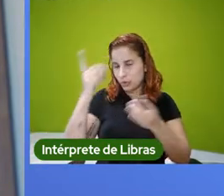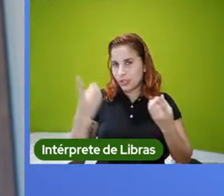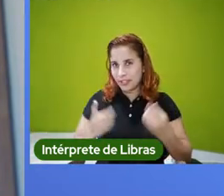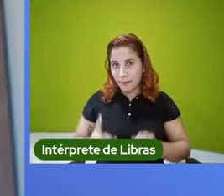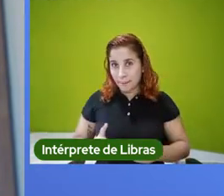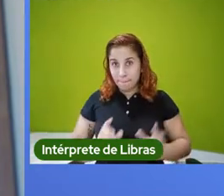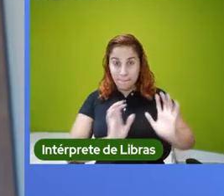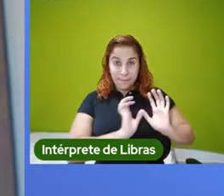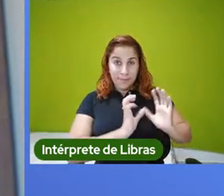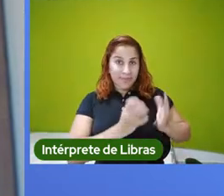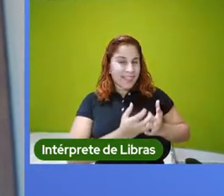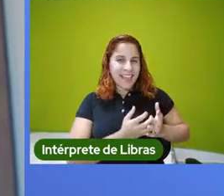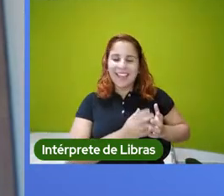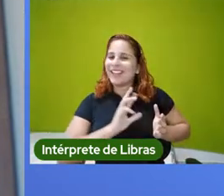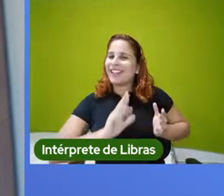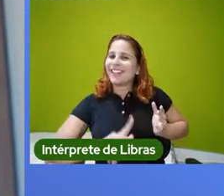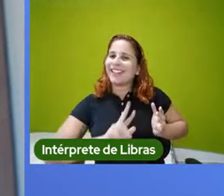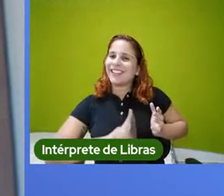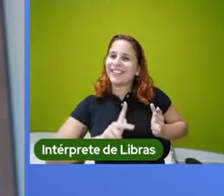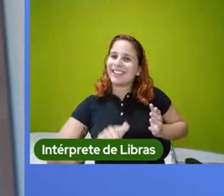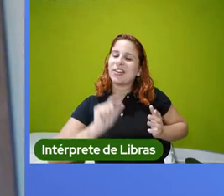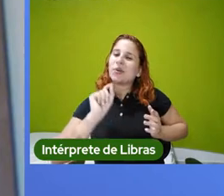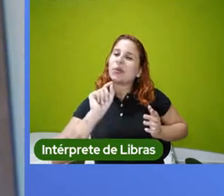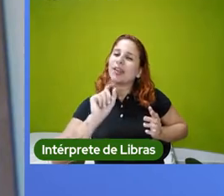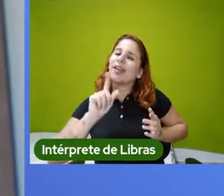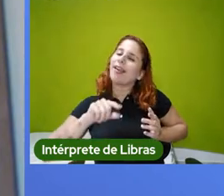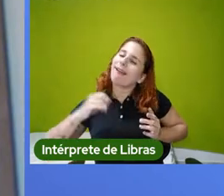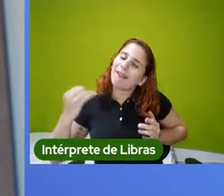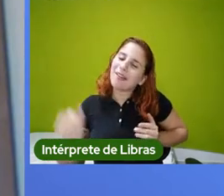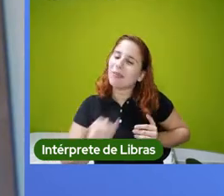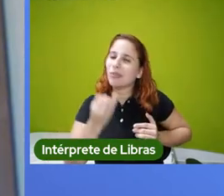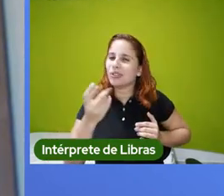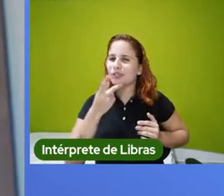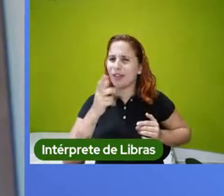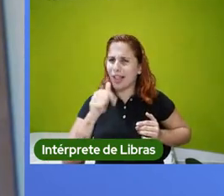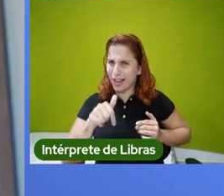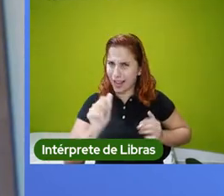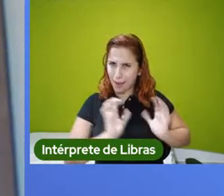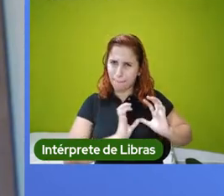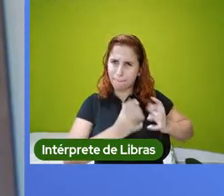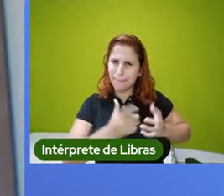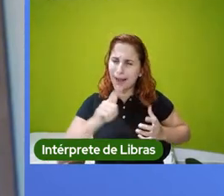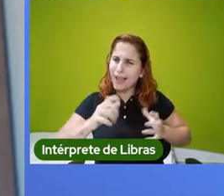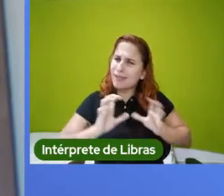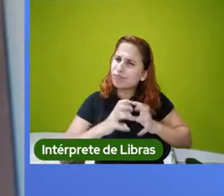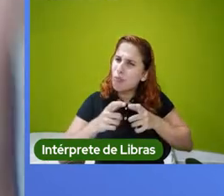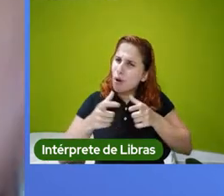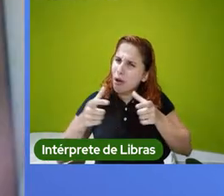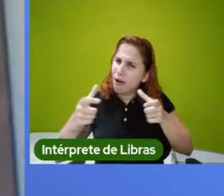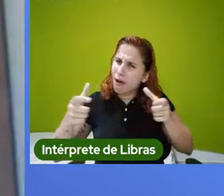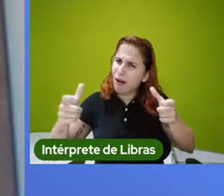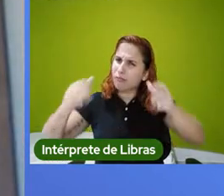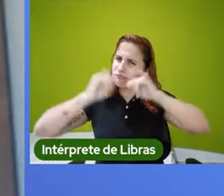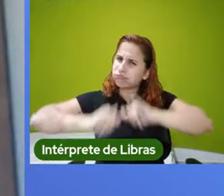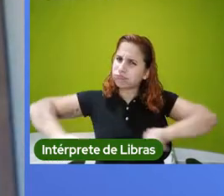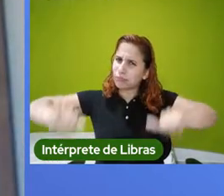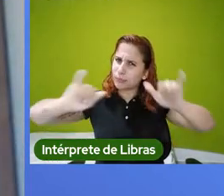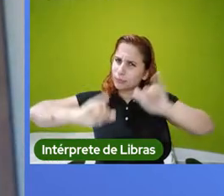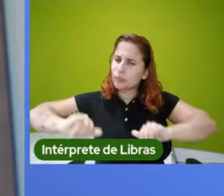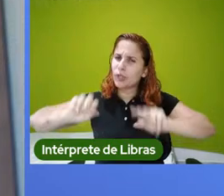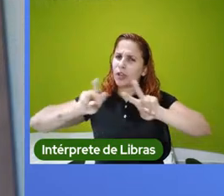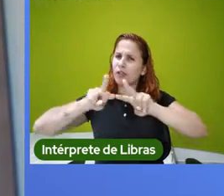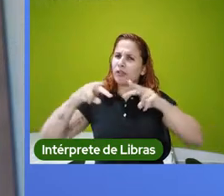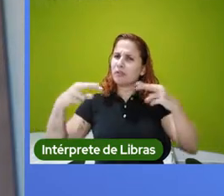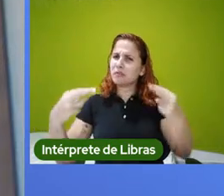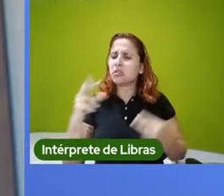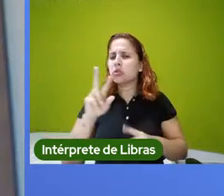à toa que esse é um tema cada vez mais crescente, né, nas APAES, nessa atuação visando aí a inclusão